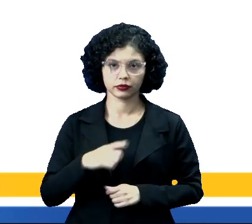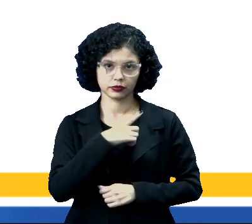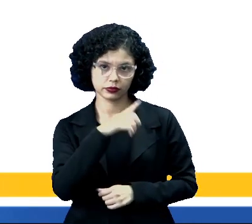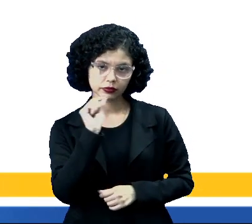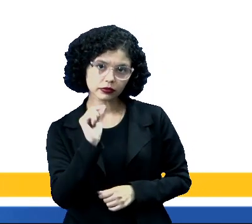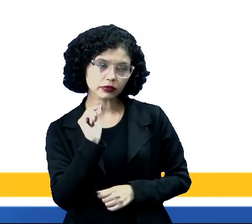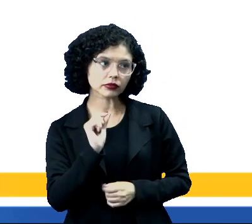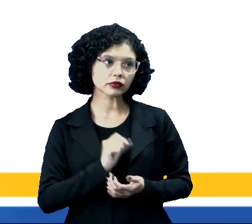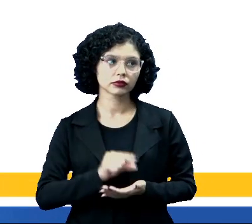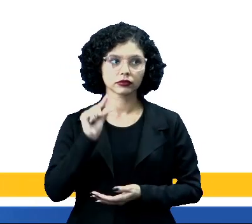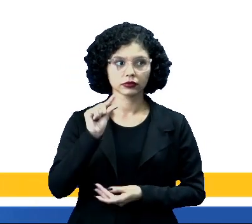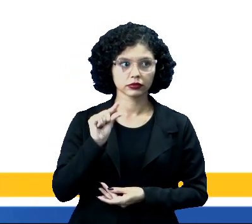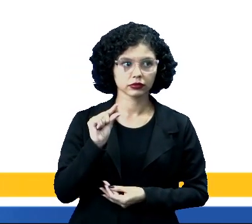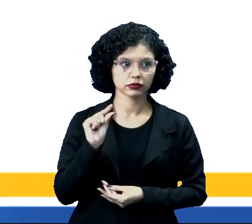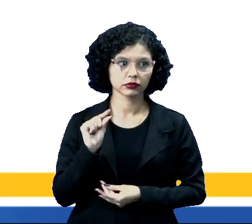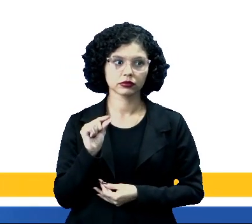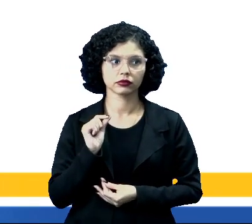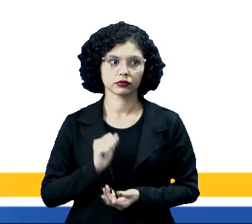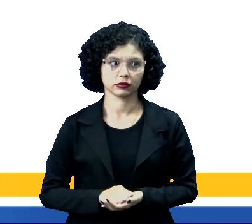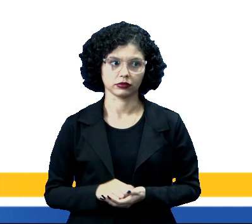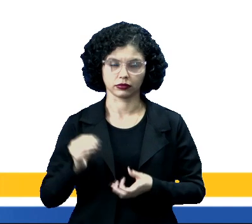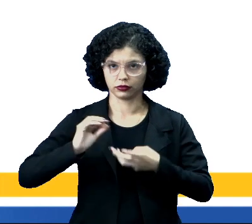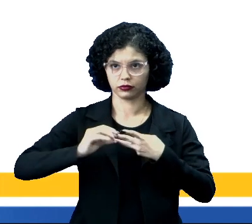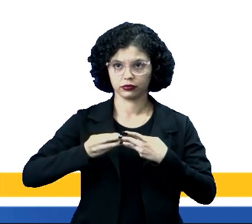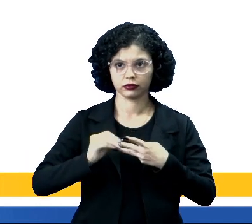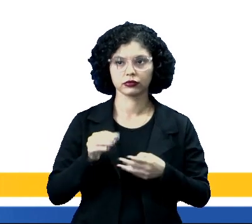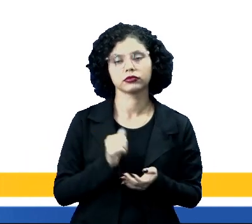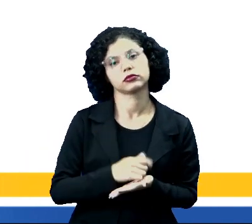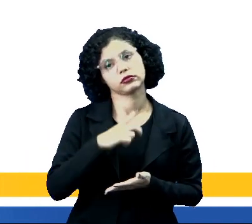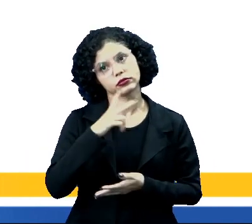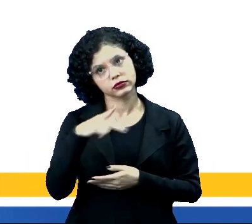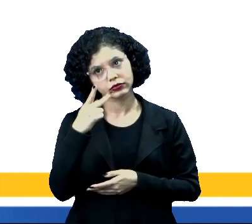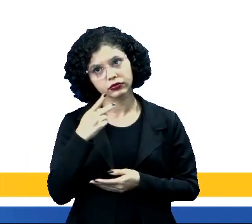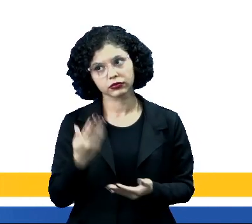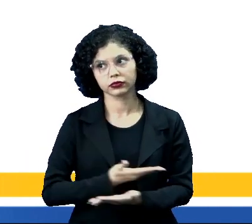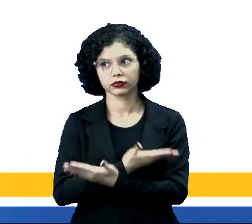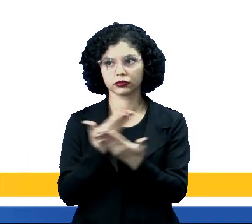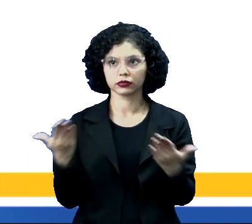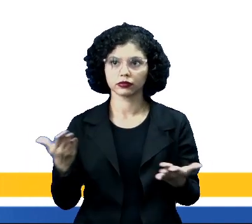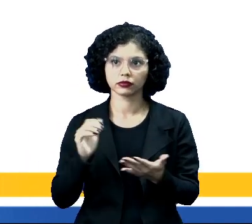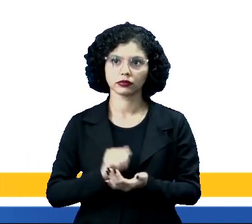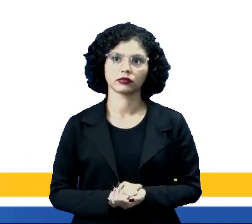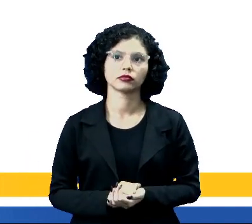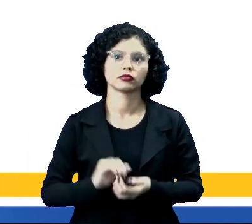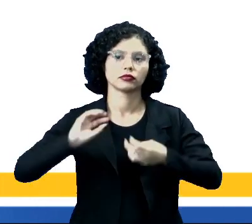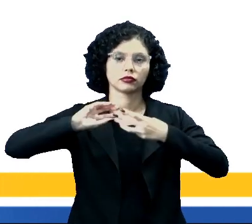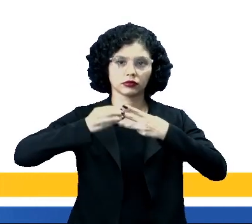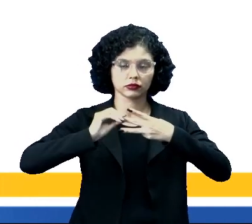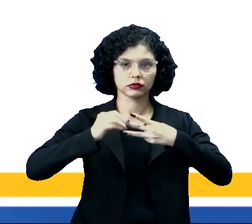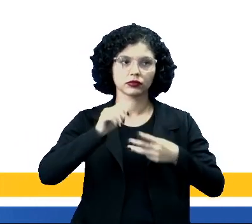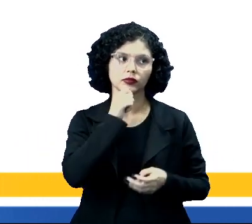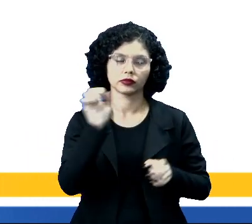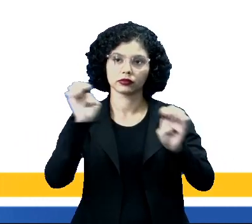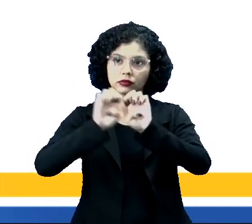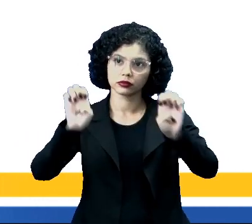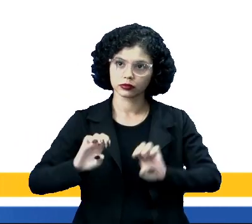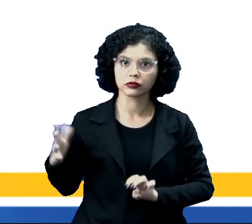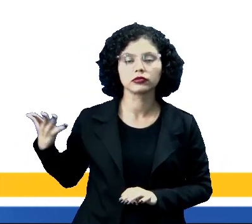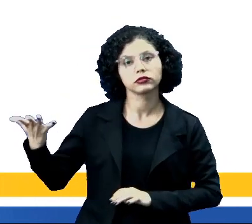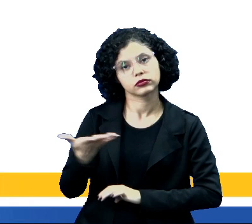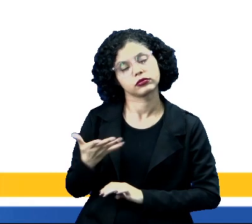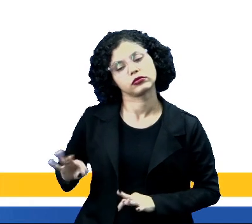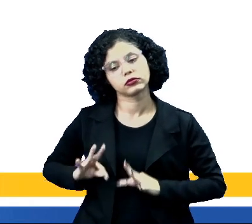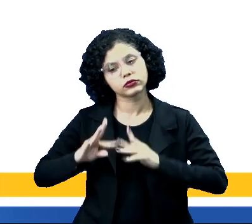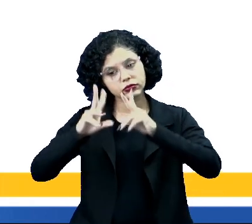aí um pouquinho do que seria essa célula que eu tanto tenho falado para vocês. A célula, gente, ela é a estrutura básica